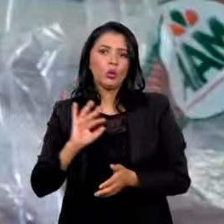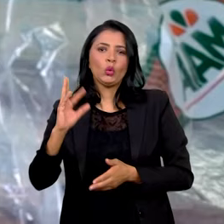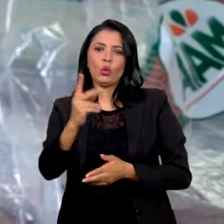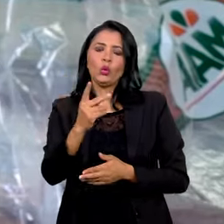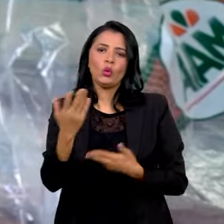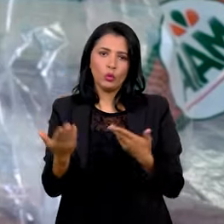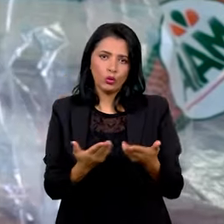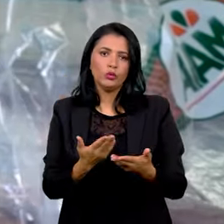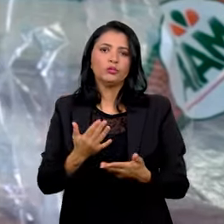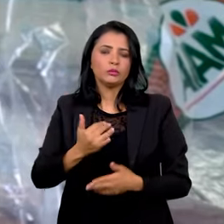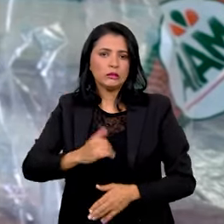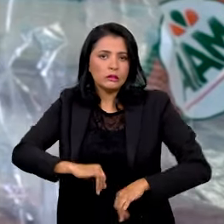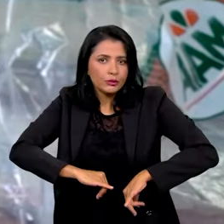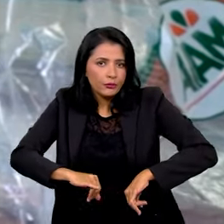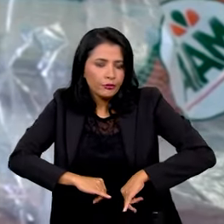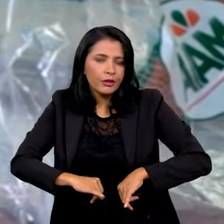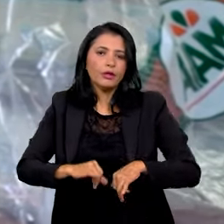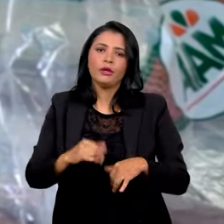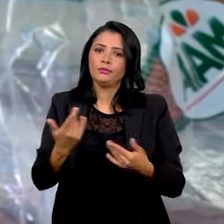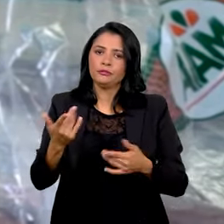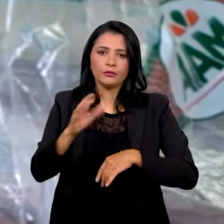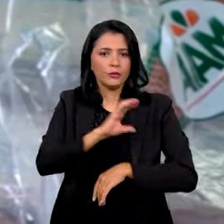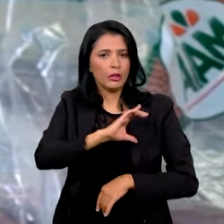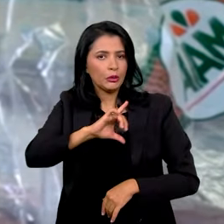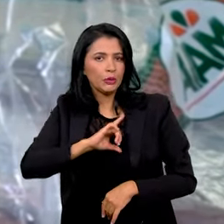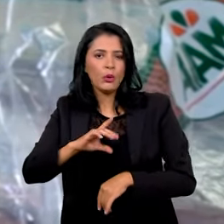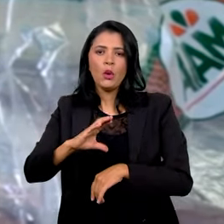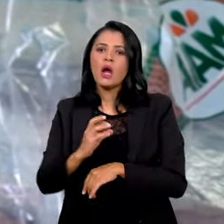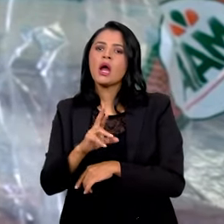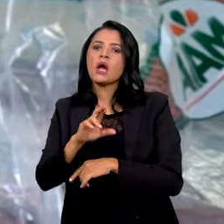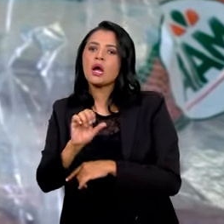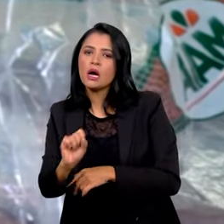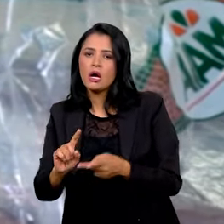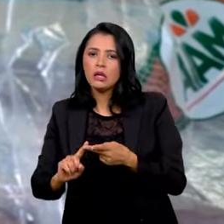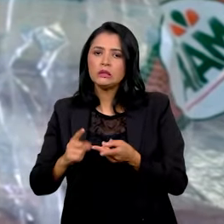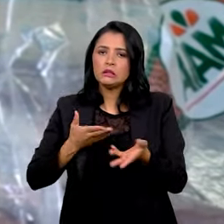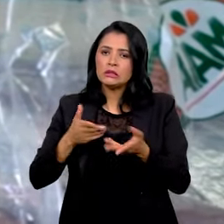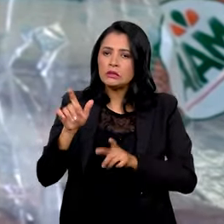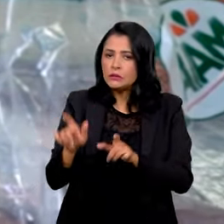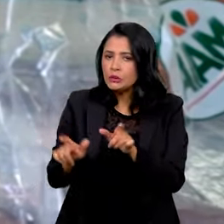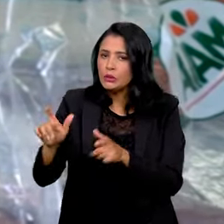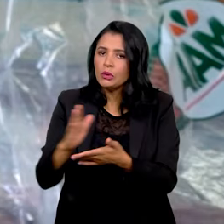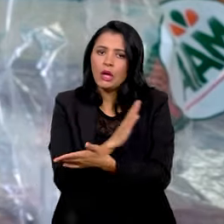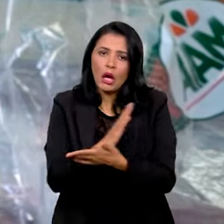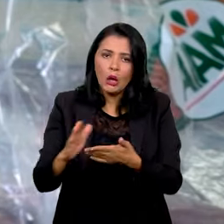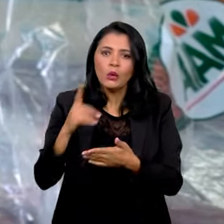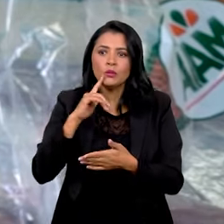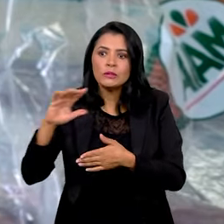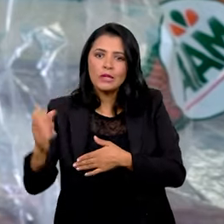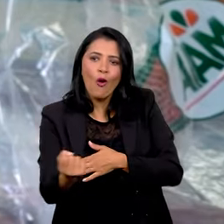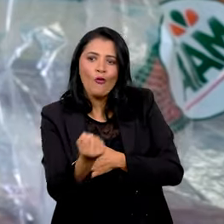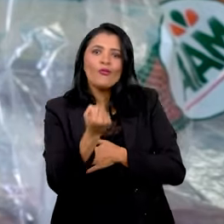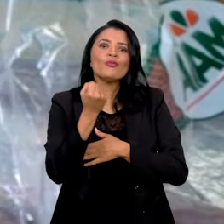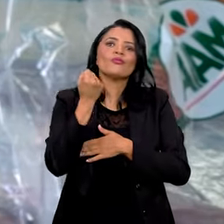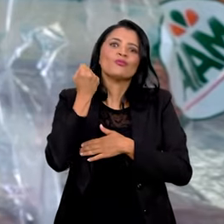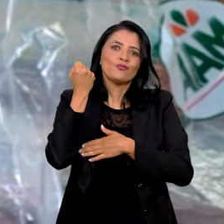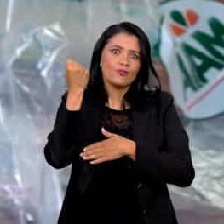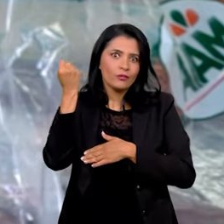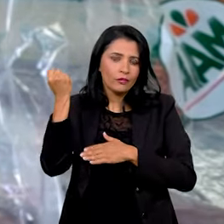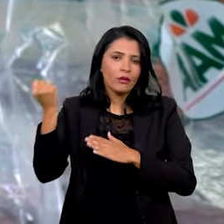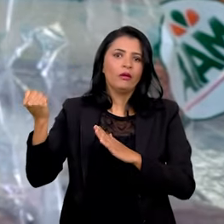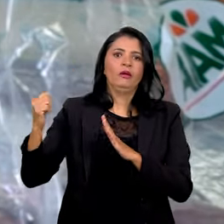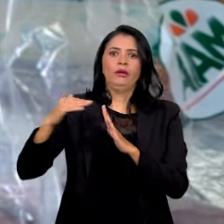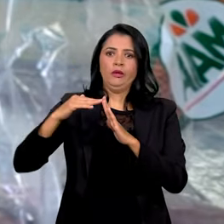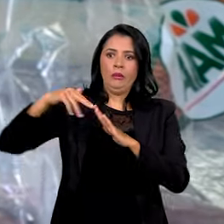todo foi afetada nós tivemos coordenadores de cras tivemos servidores alguns foram resgatados até em cima do